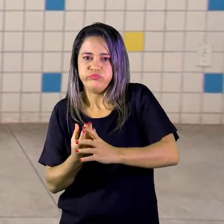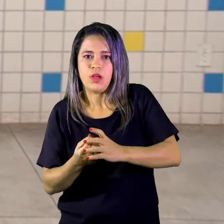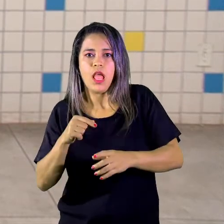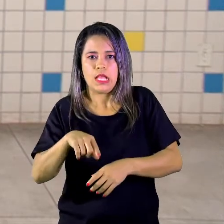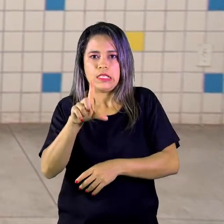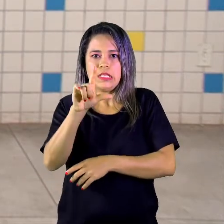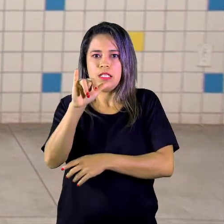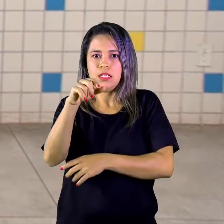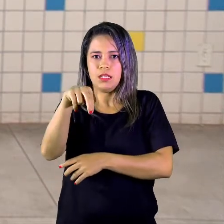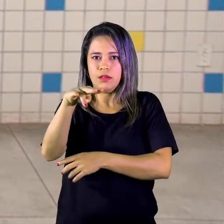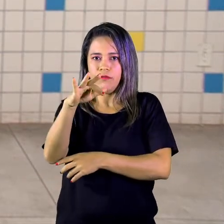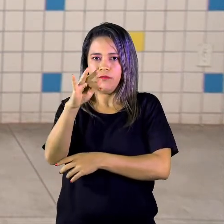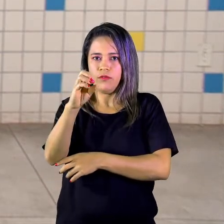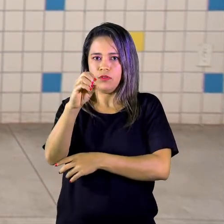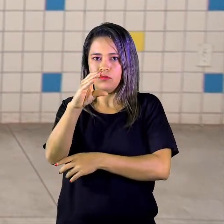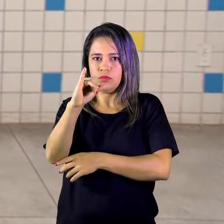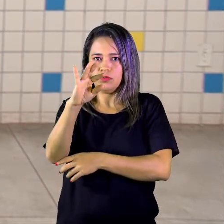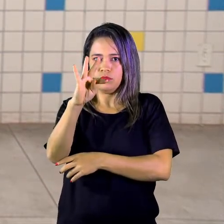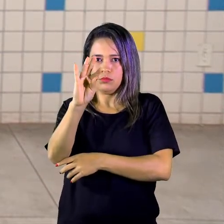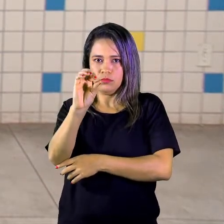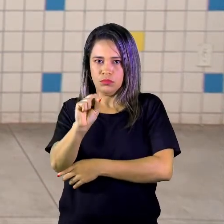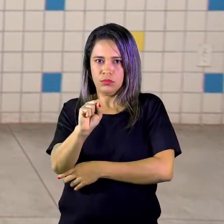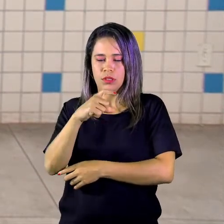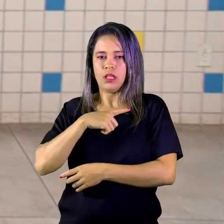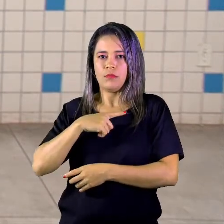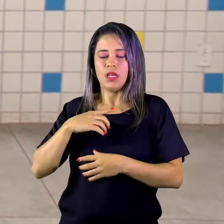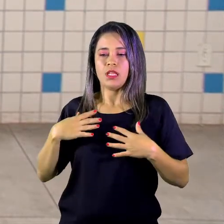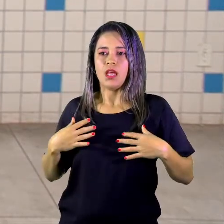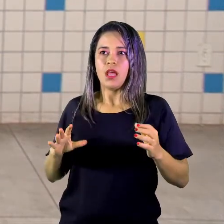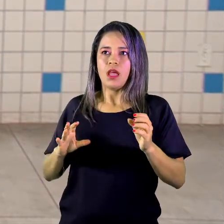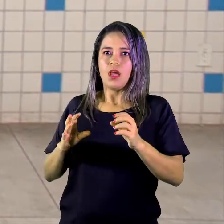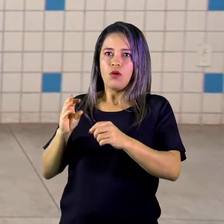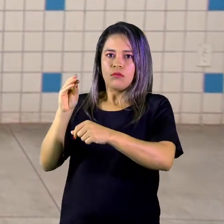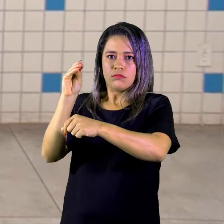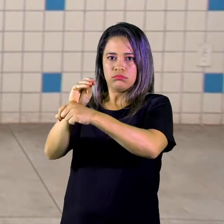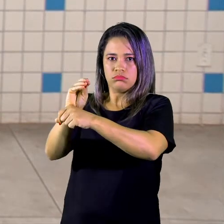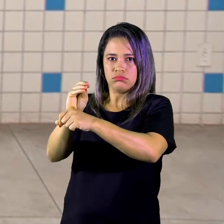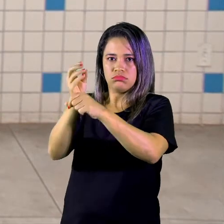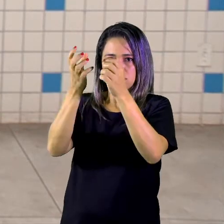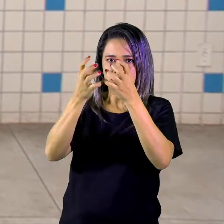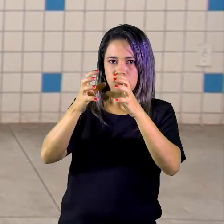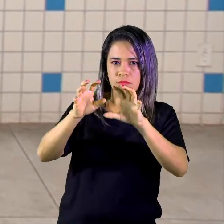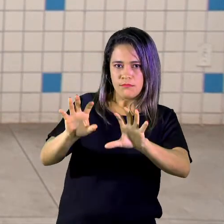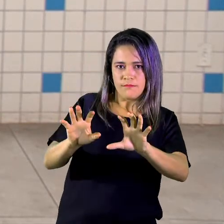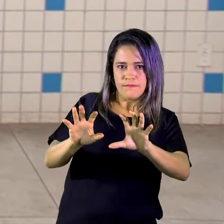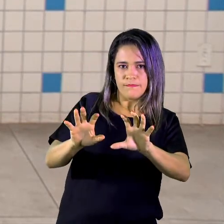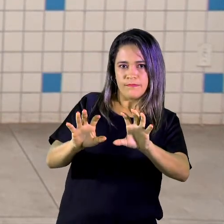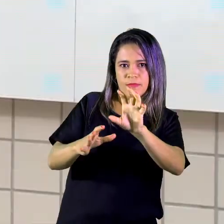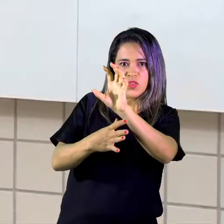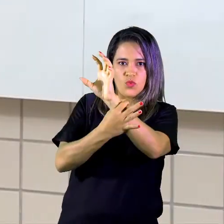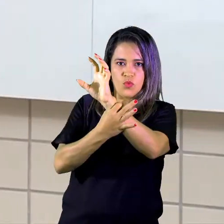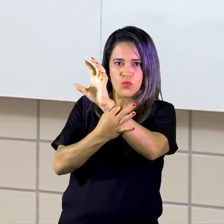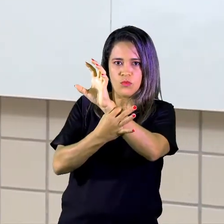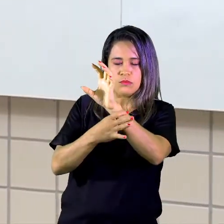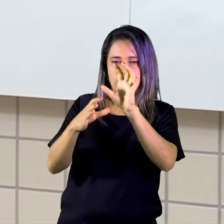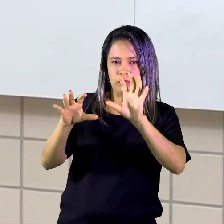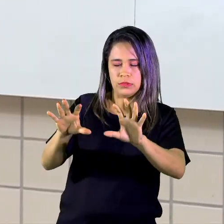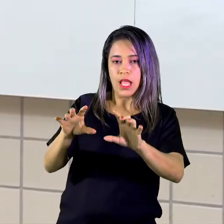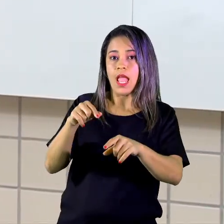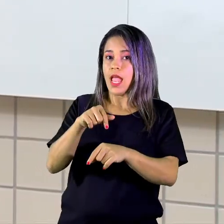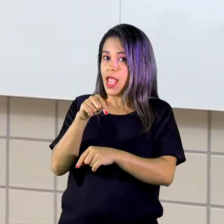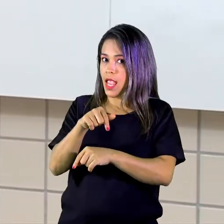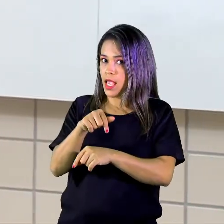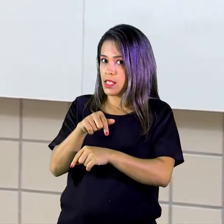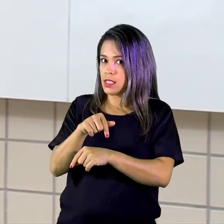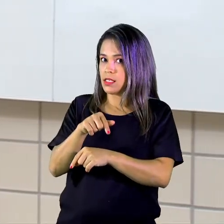linfócitos. Nós também temos o mecanismo de defesa no corpo. E esses mecanismos de defesa, eles são